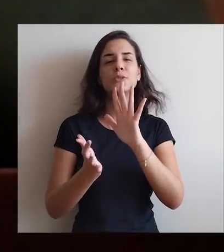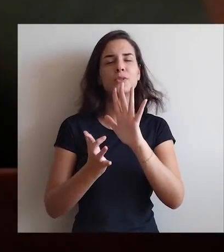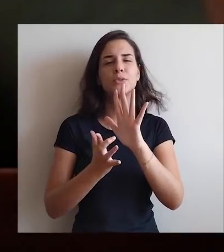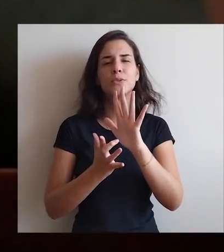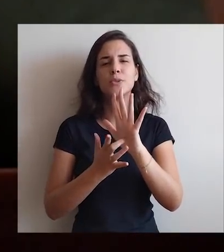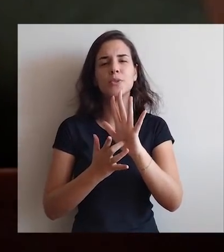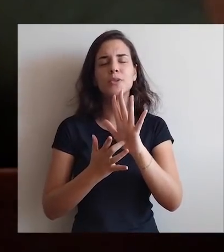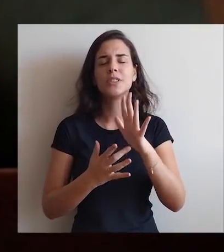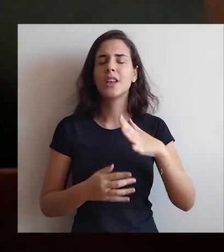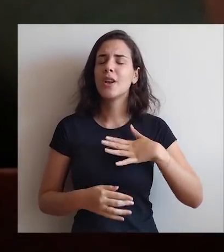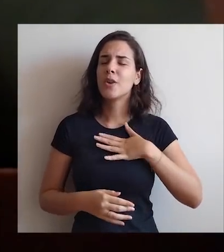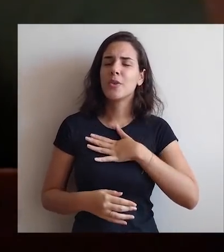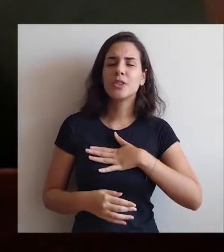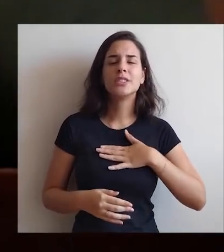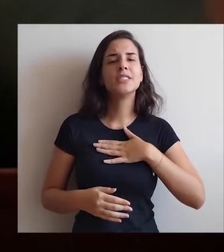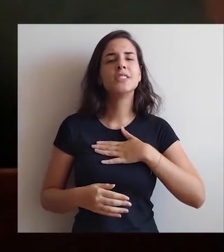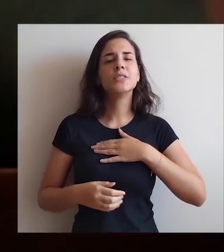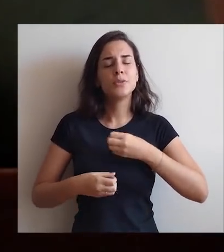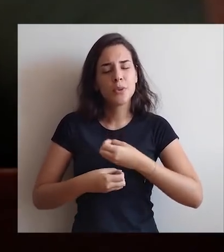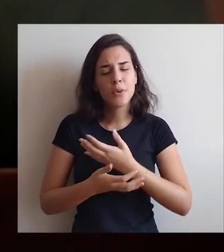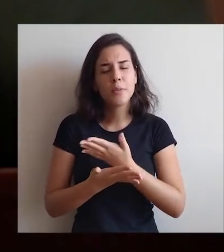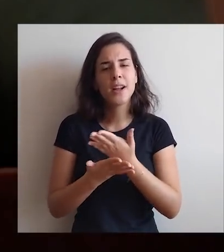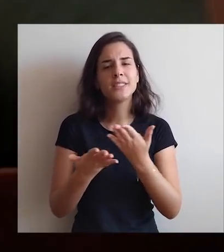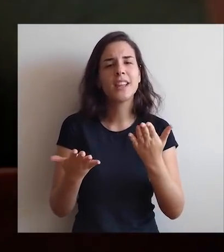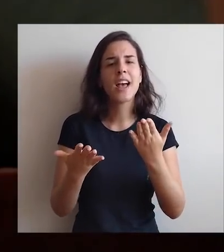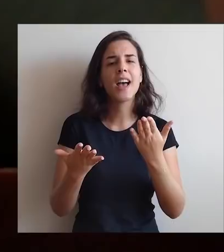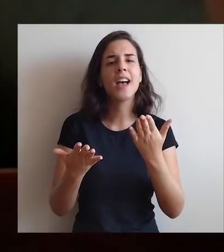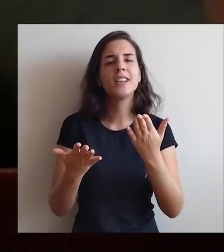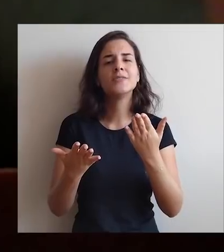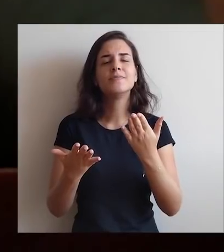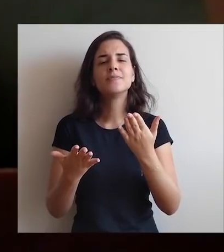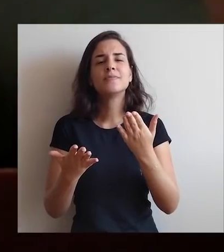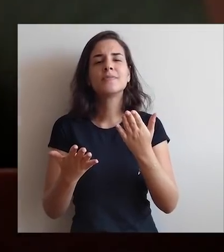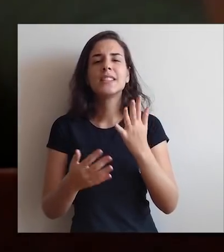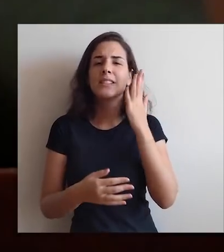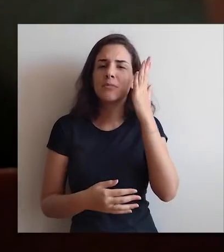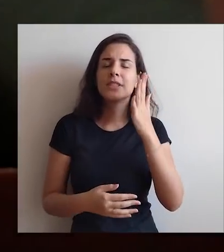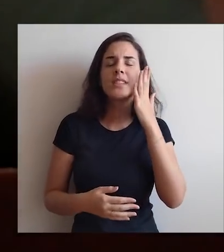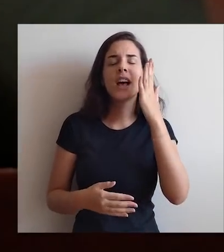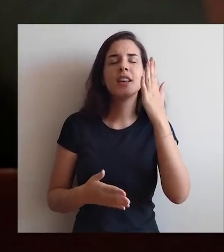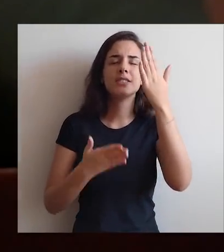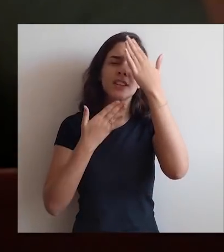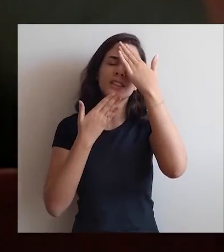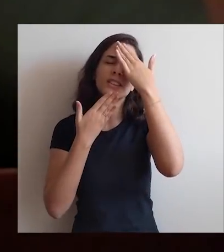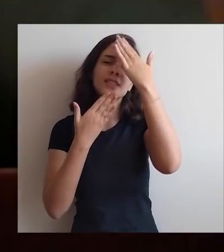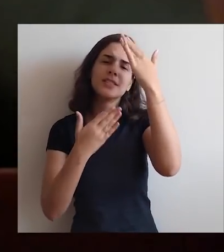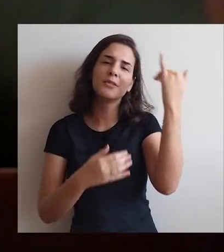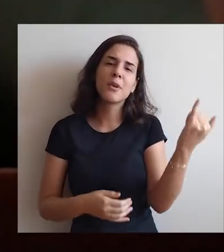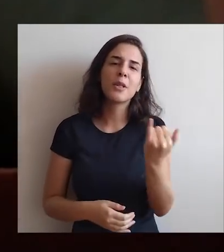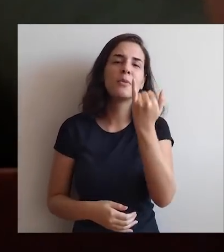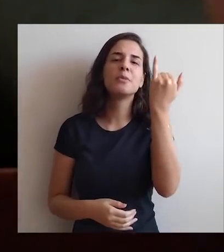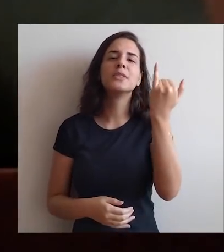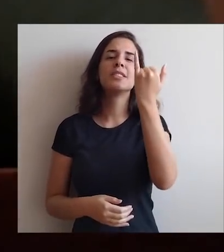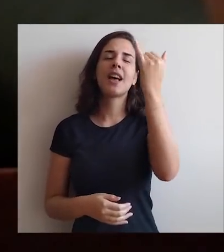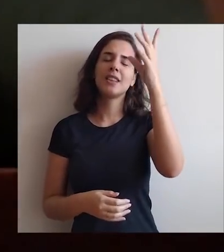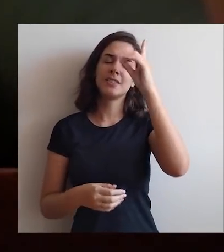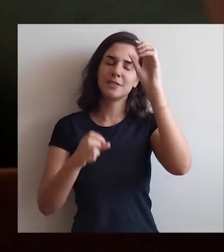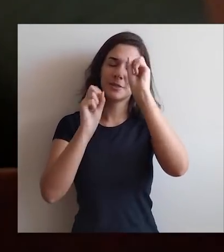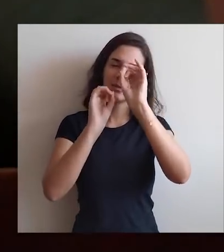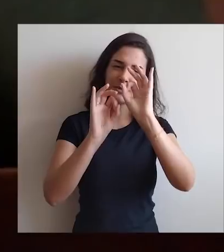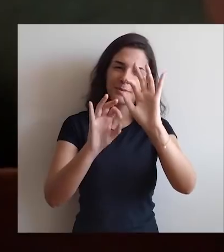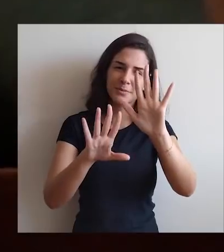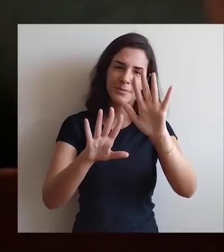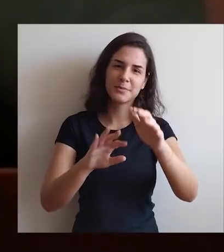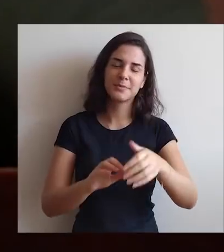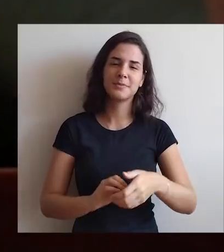palavra a toda criatura. Em nome do Senhor Jesus, eu gostaria de trazer essa palavra para os